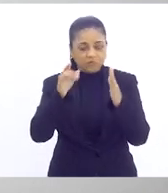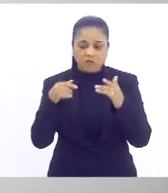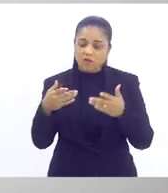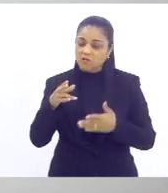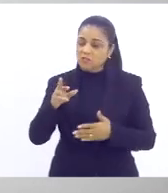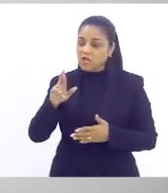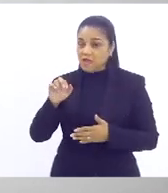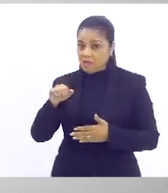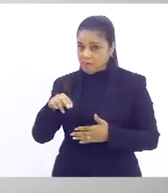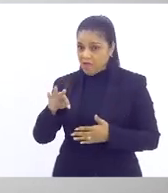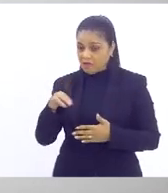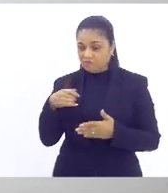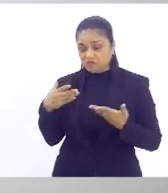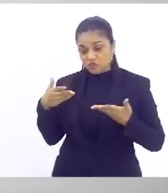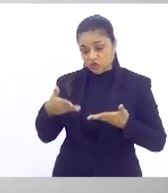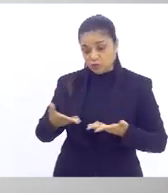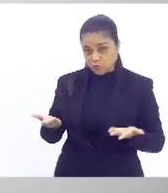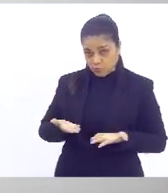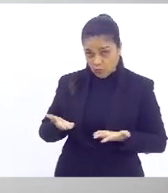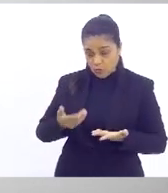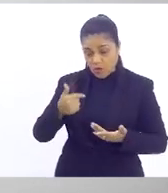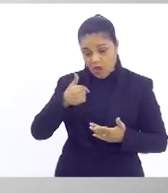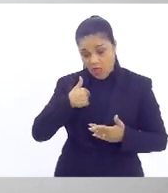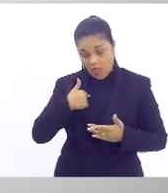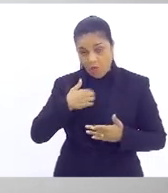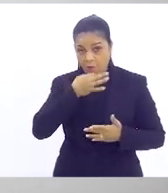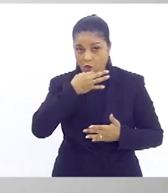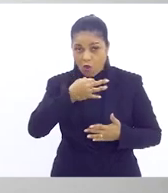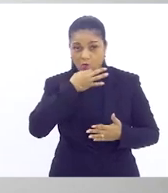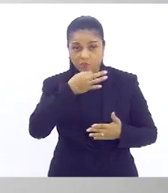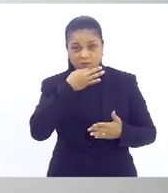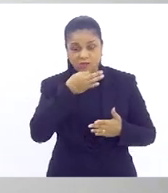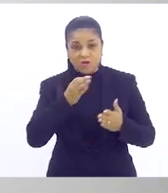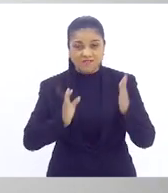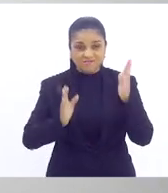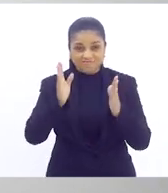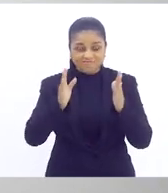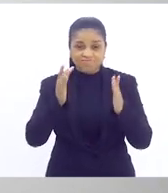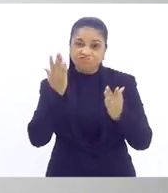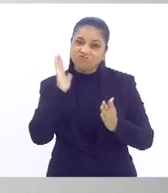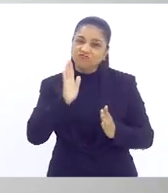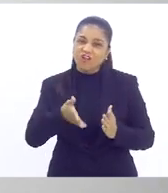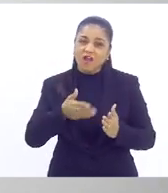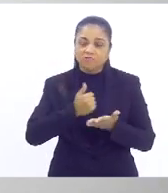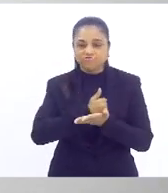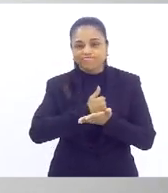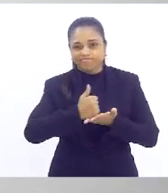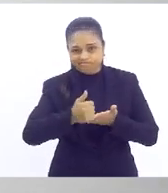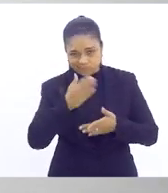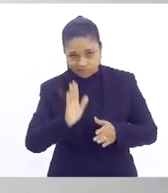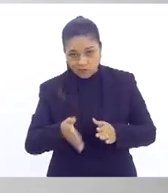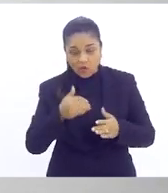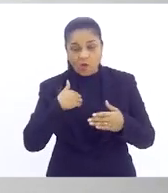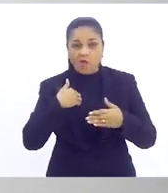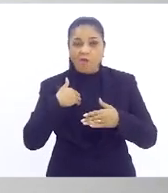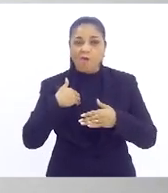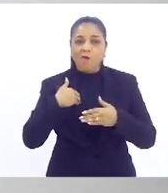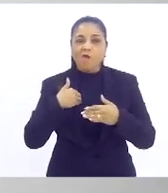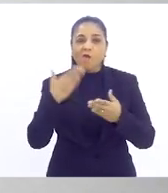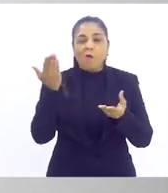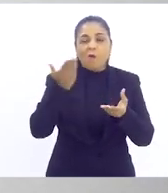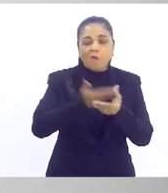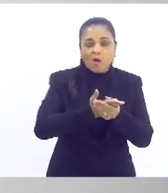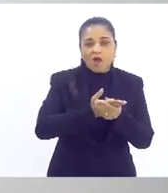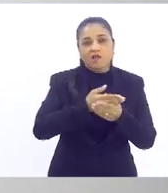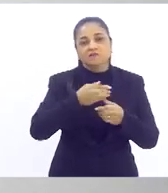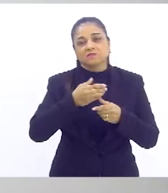agora né ela teria sido vencida Porque como esse processo andou na casa